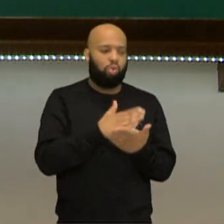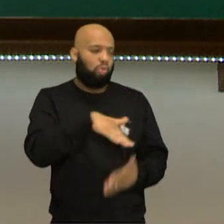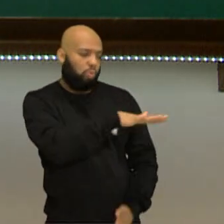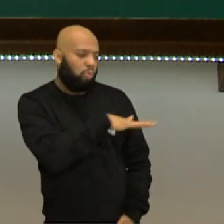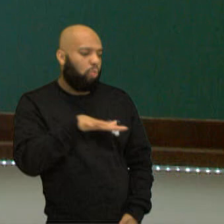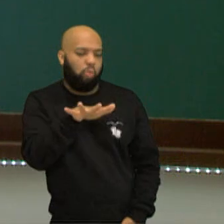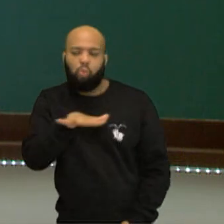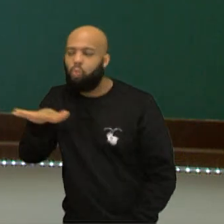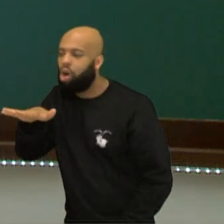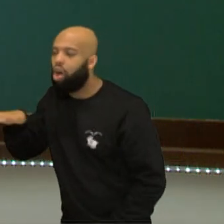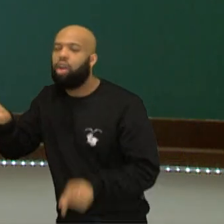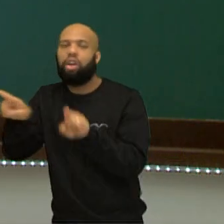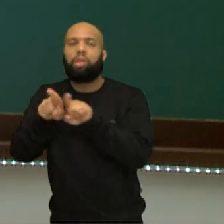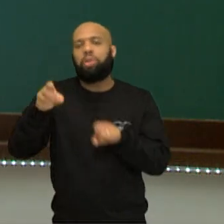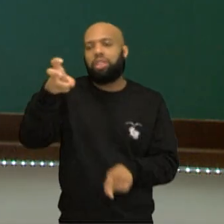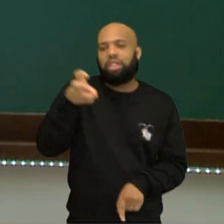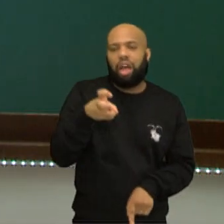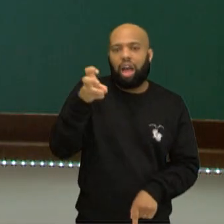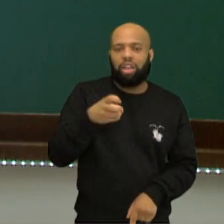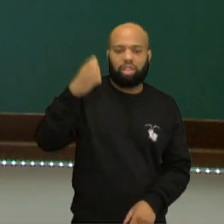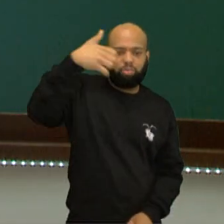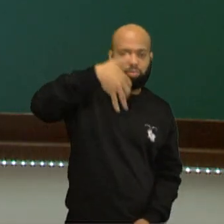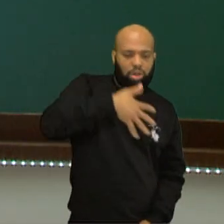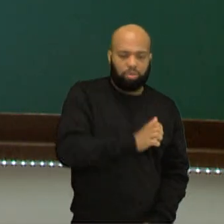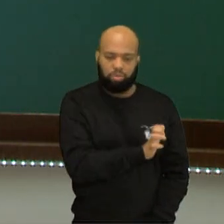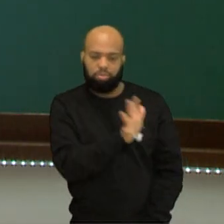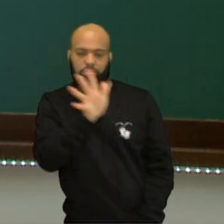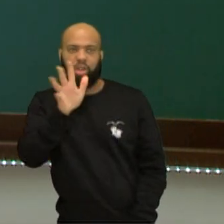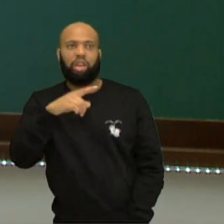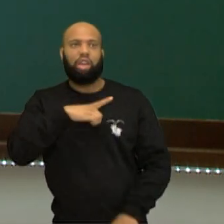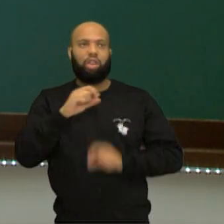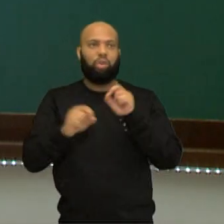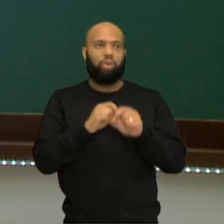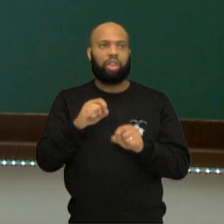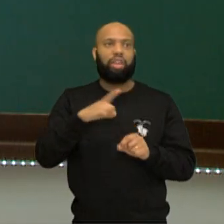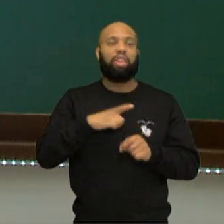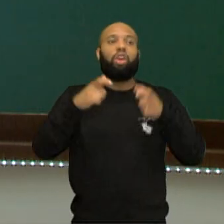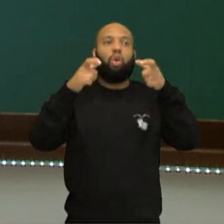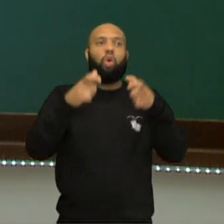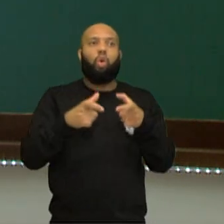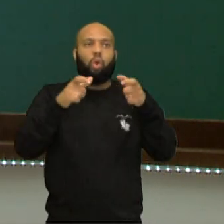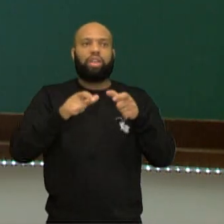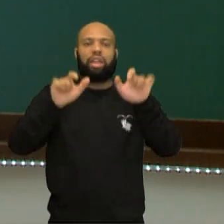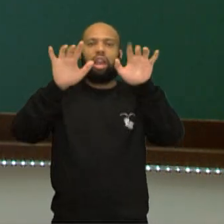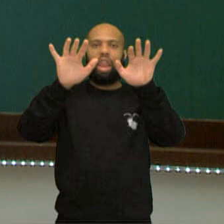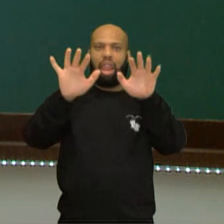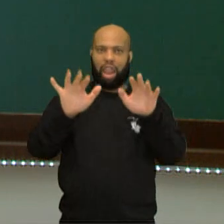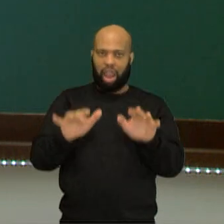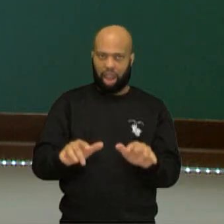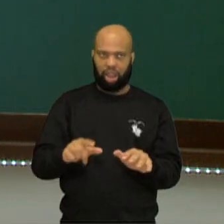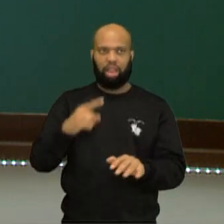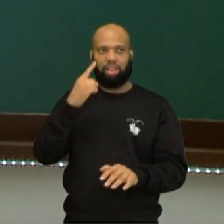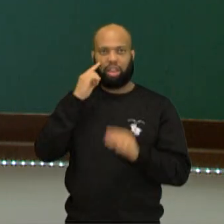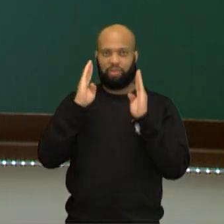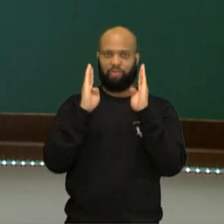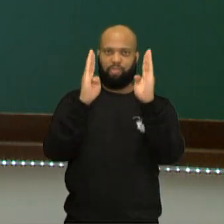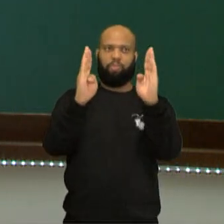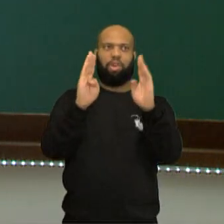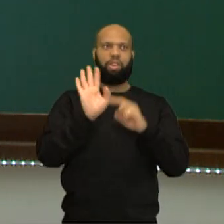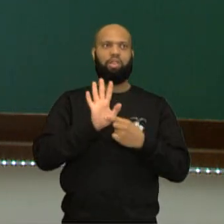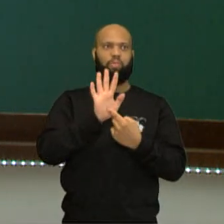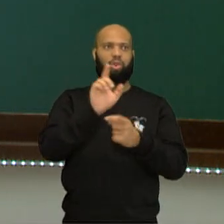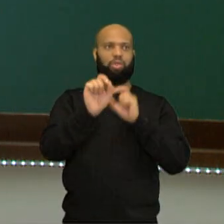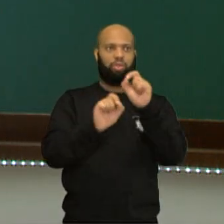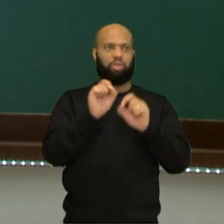de refletividade da luz solar, cabendo um destaque para o campo nevado que aparece no centro da sua tela,